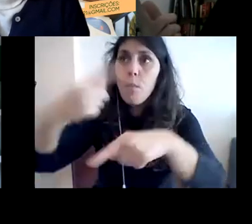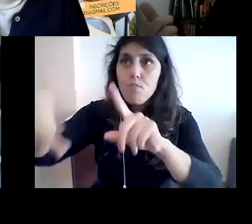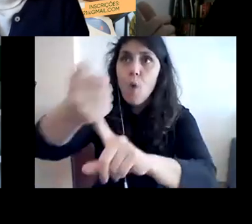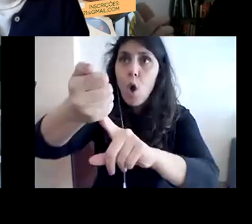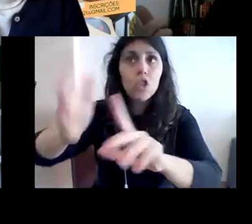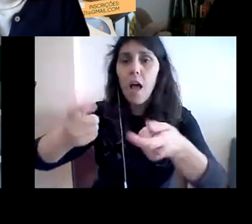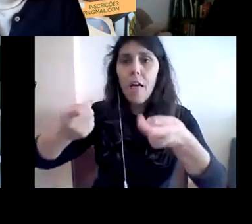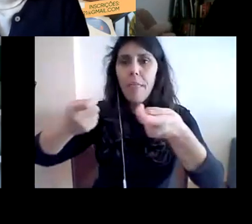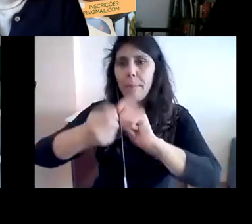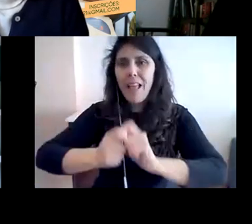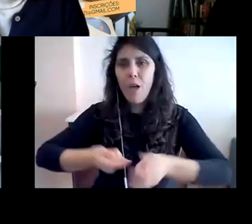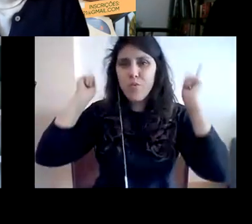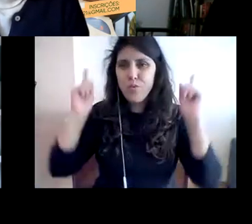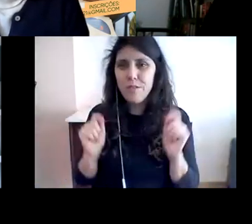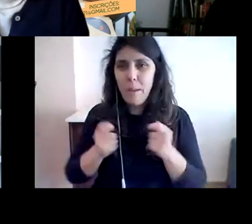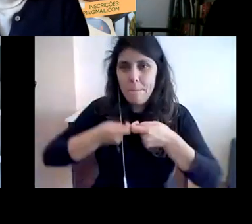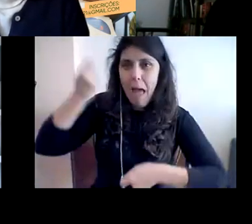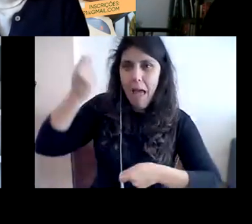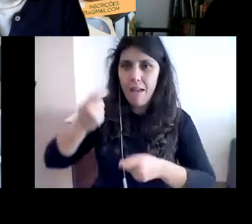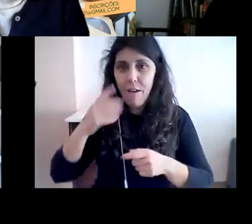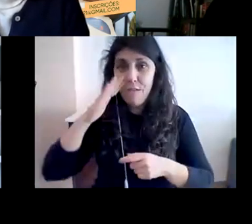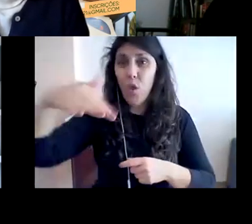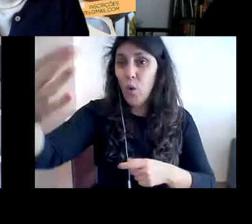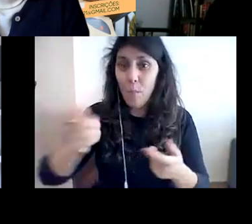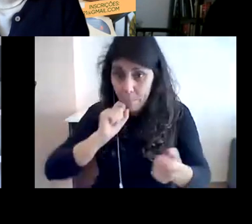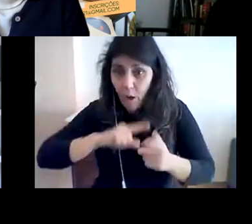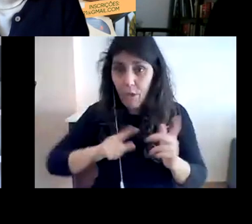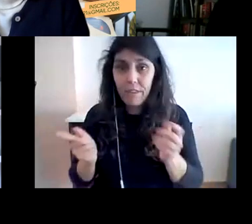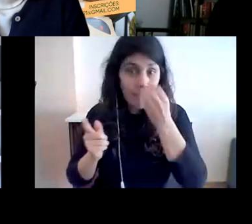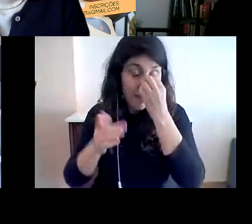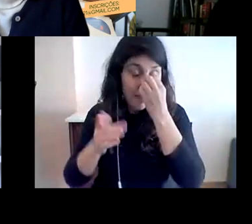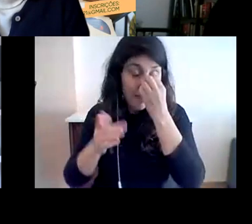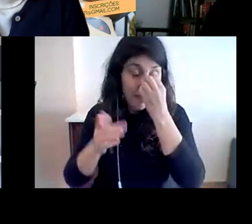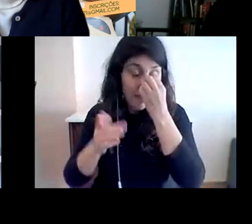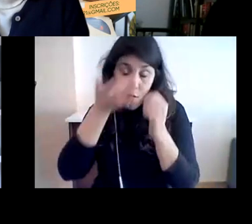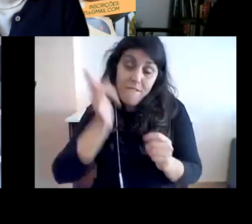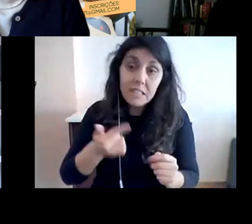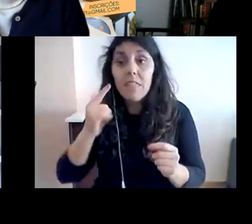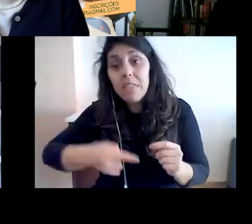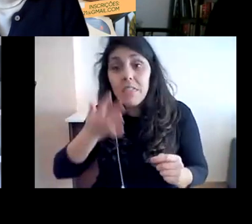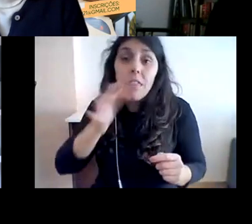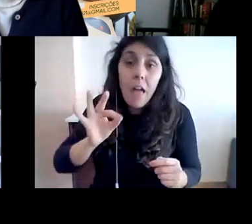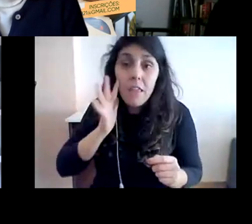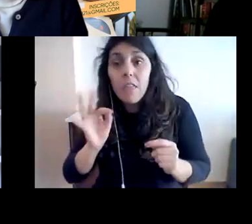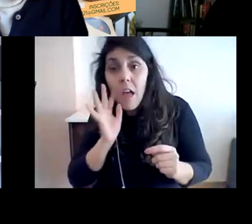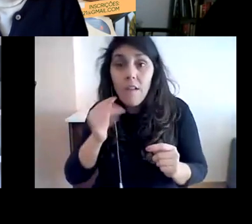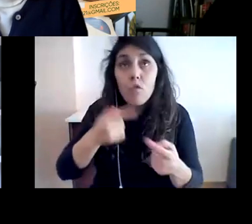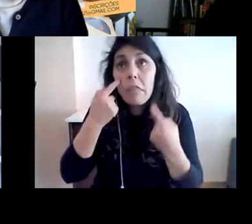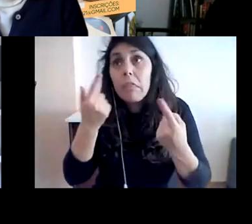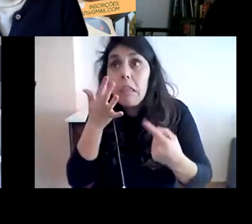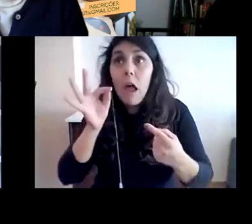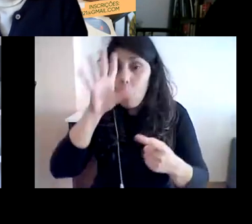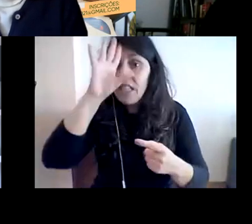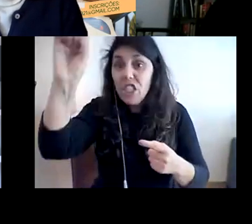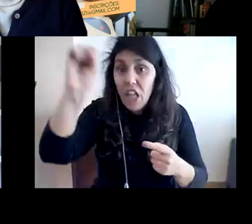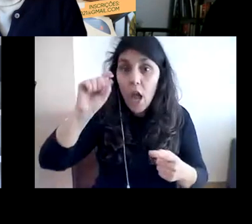adaptado. Isto não é muito fácil, temos que tentar, mas de momento nem sequer se consegue tentar nada, porque o Ministério bloqueia